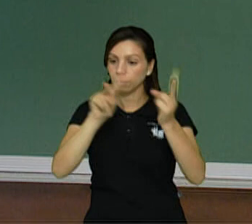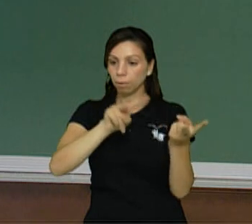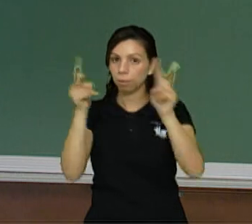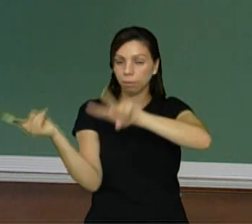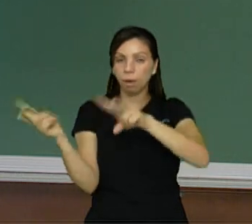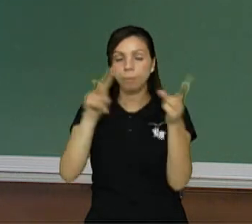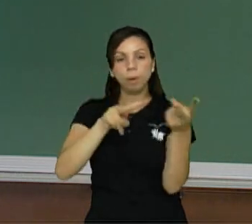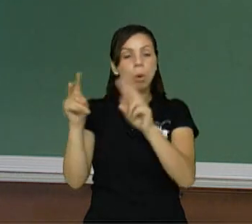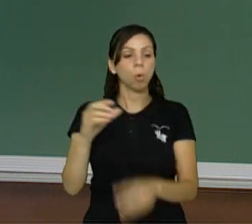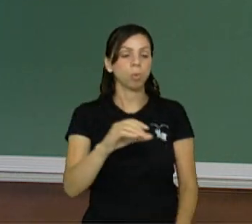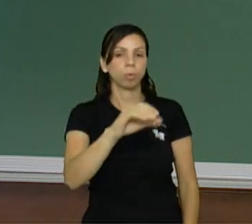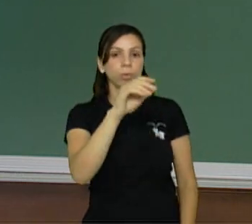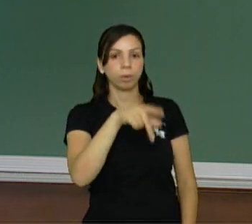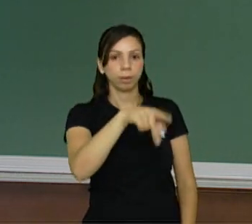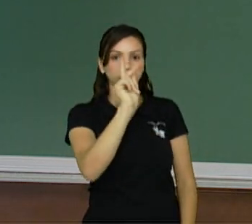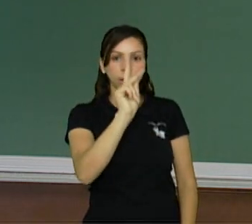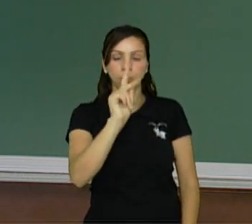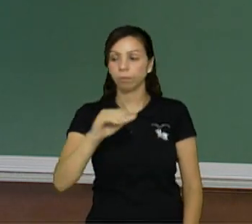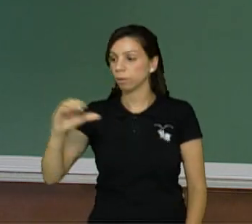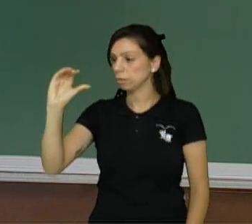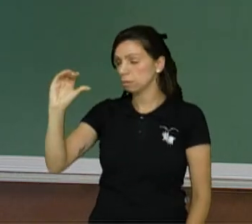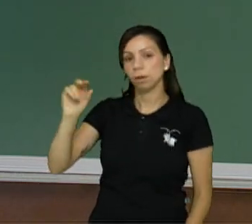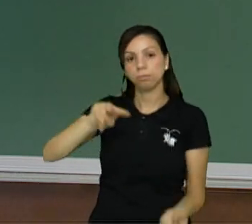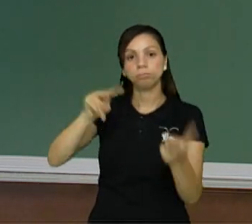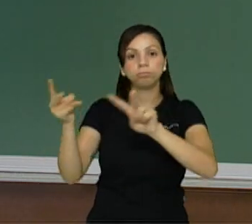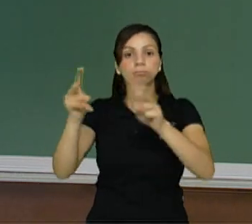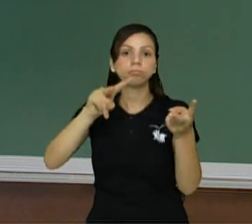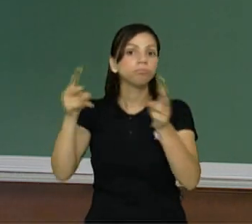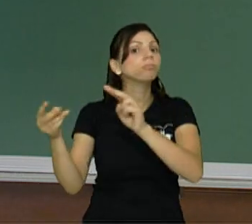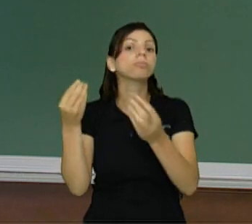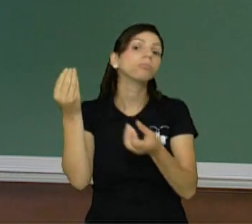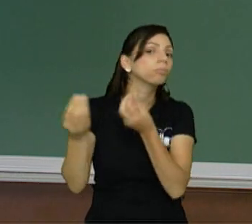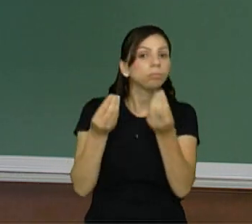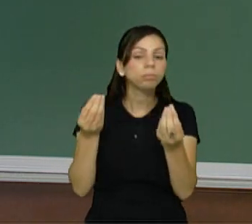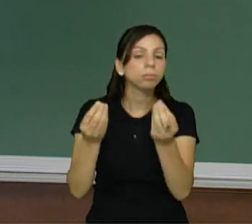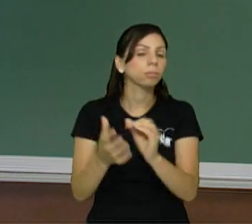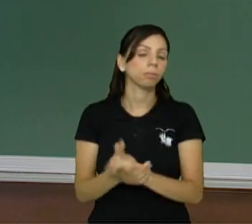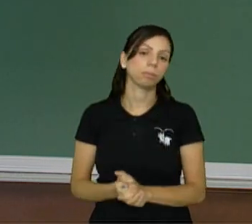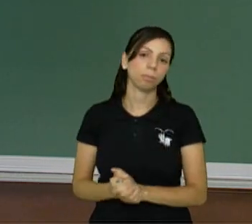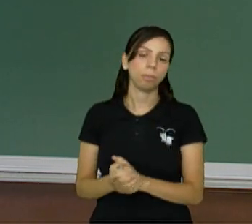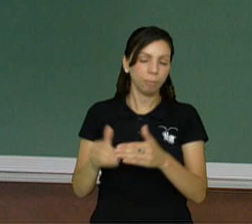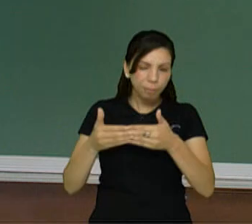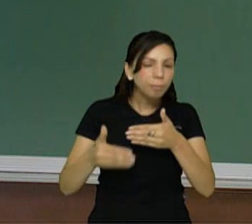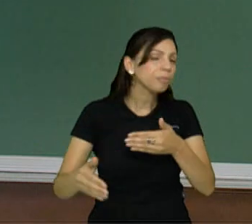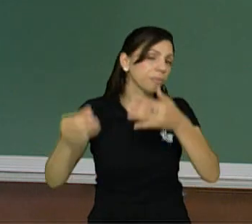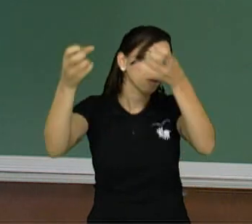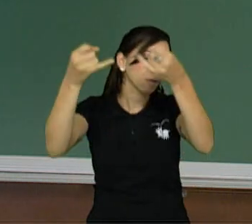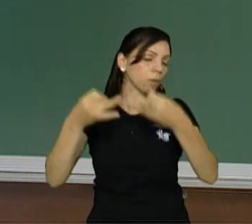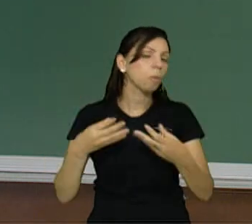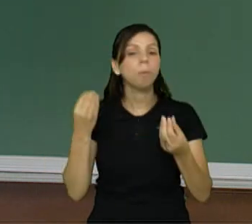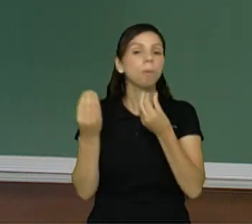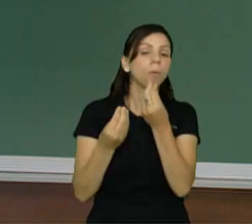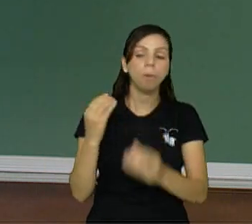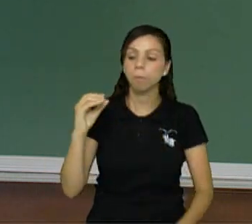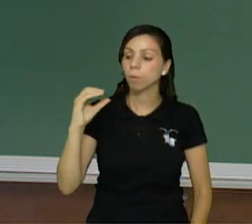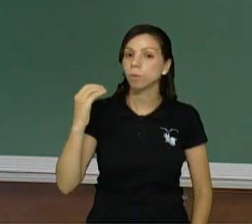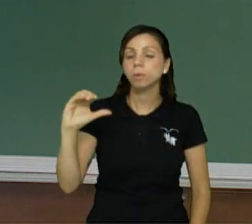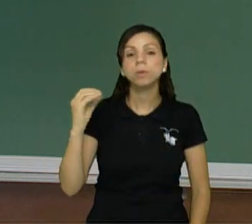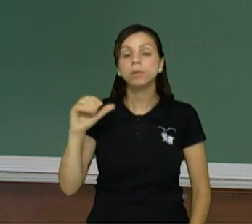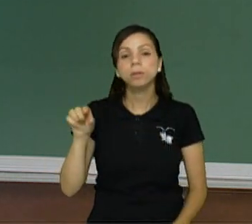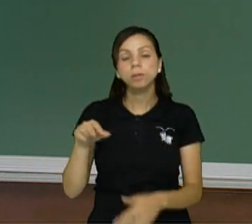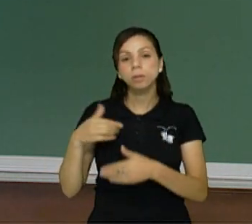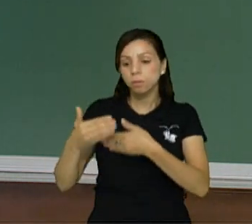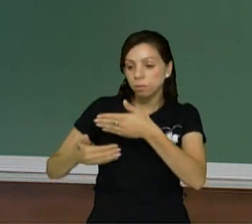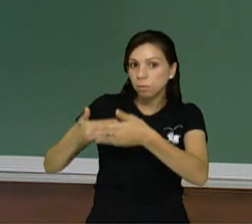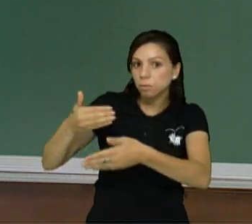modo que eu vou mostrar para você, nesse instante, a relação entre as escalas. Eu vou mostrar como que os cientistas desenvolveram essas escalas.